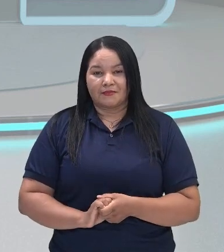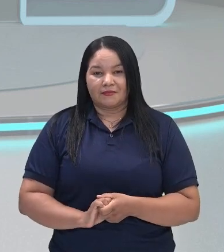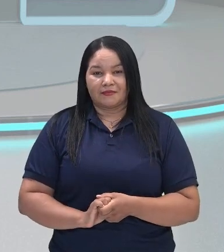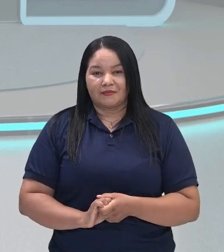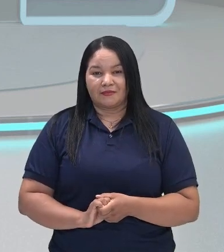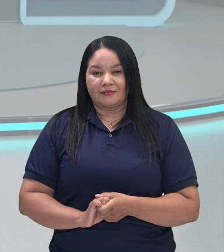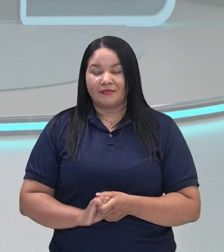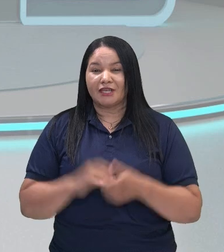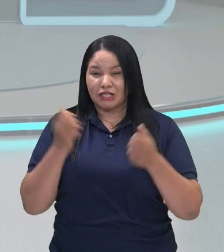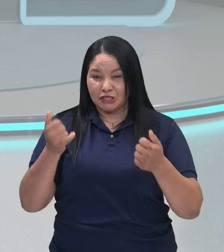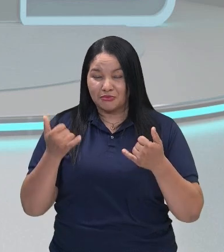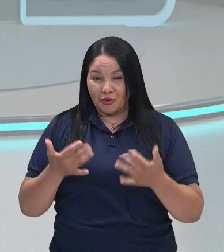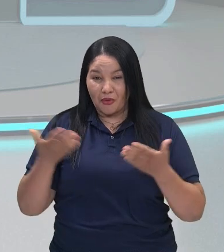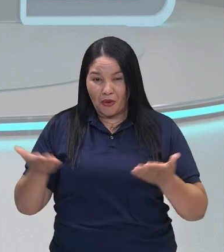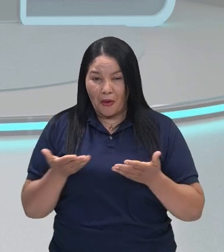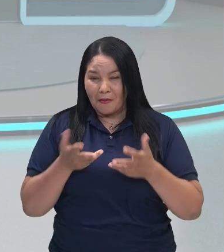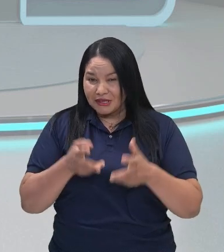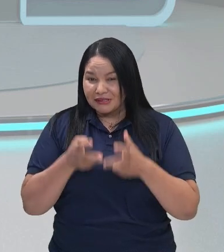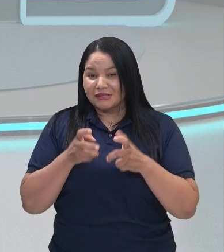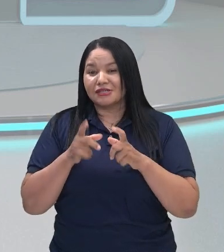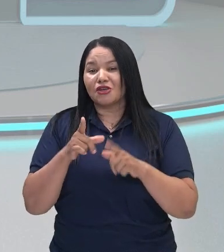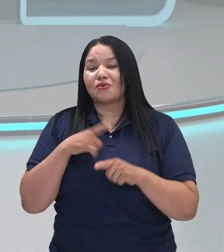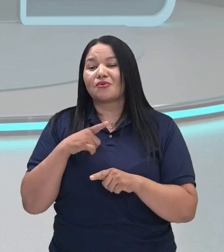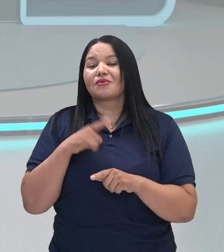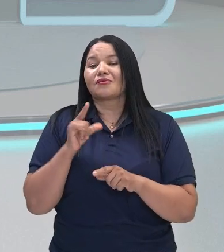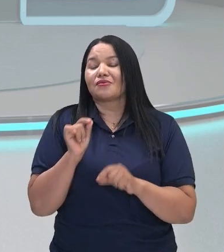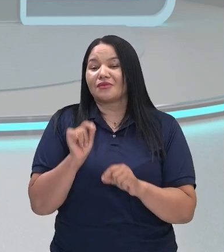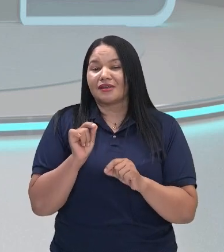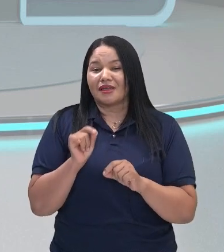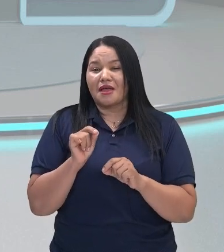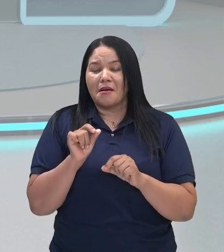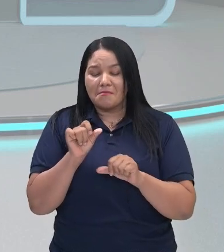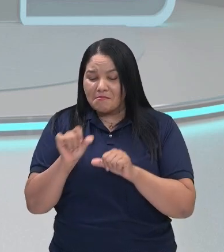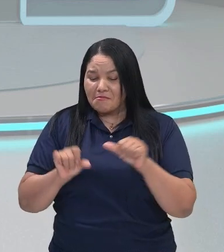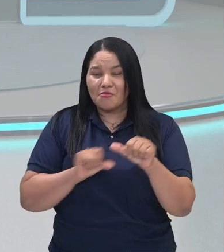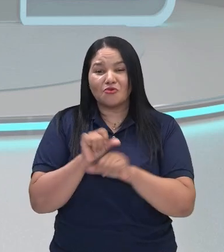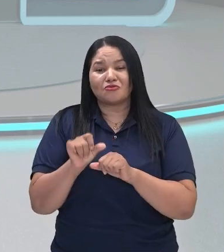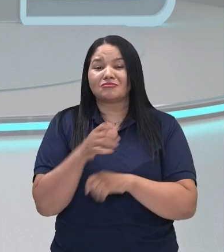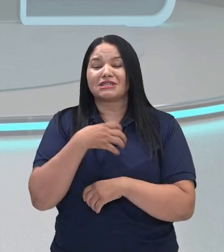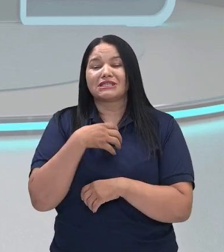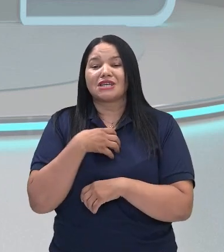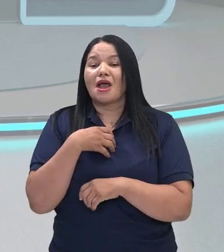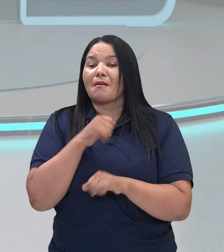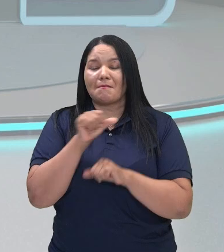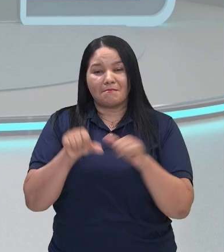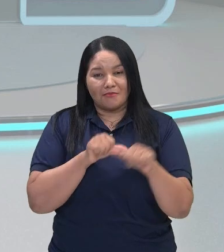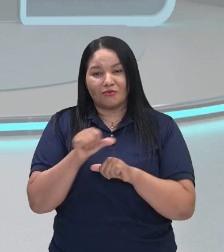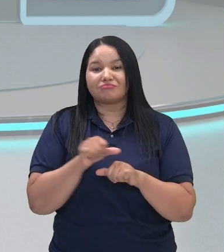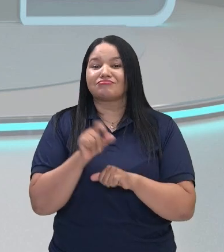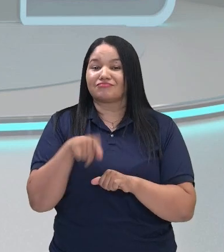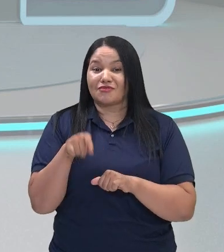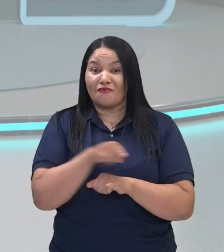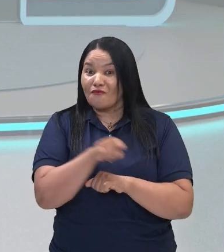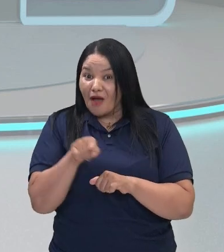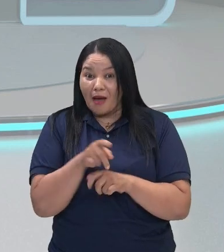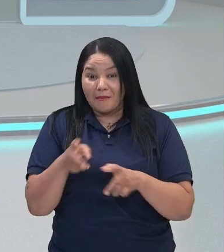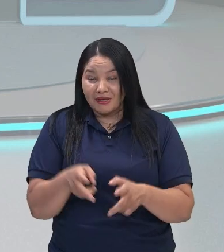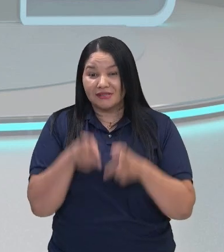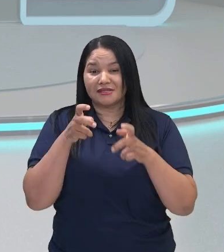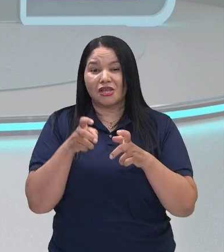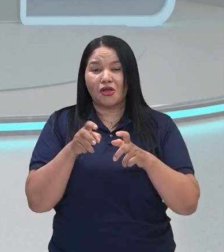Aqui a gente consegue perceber que logo mudou a atmosfera. Você já percebe